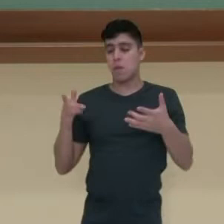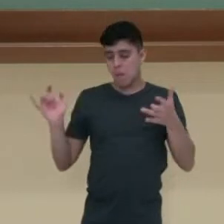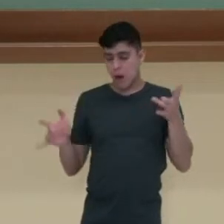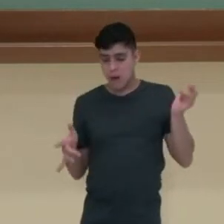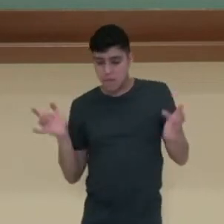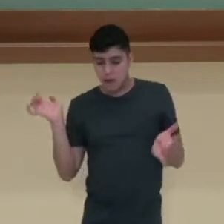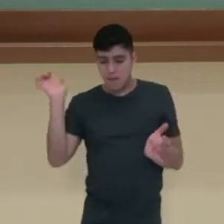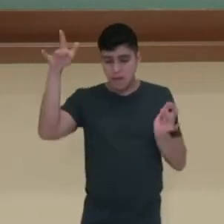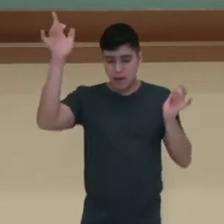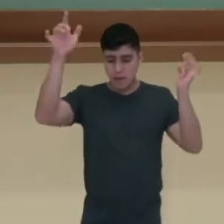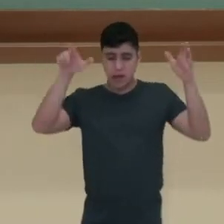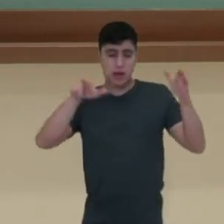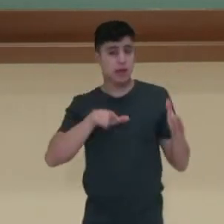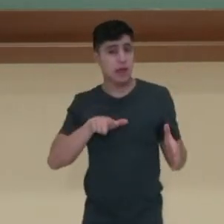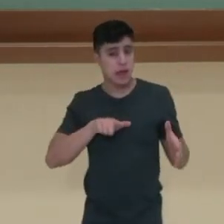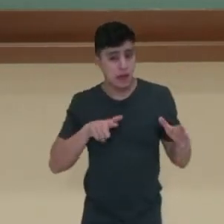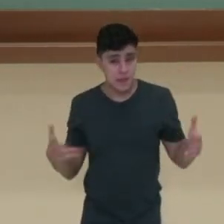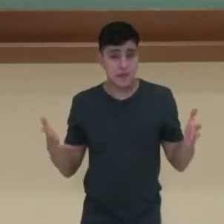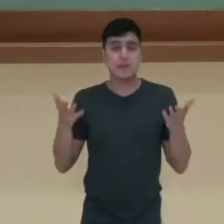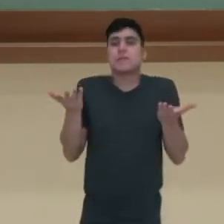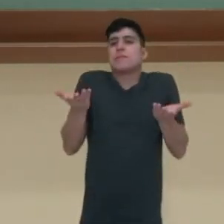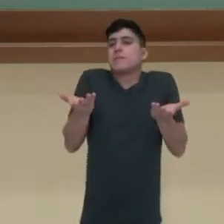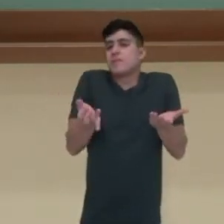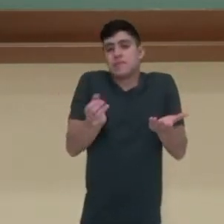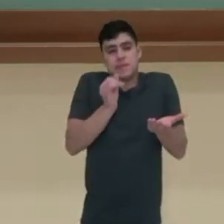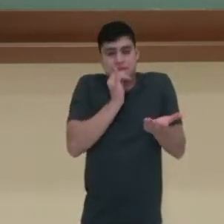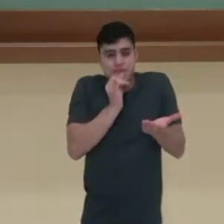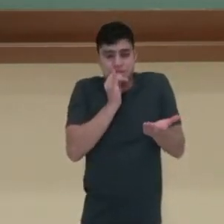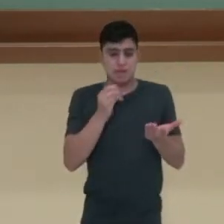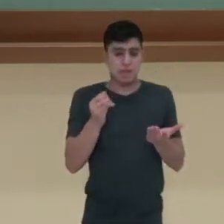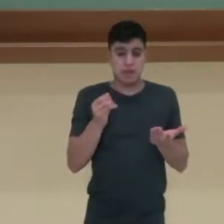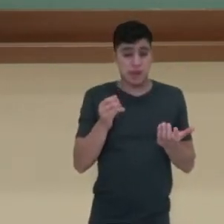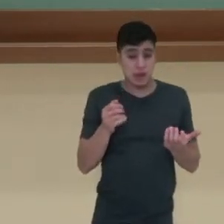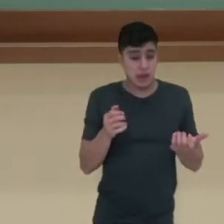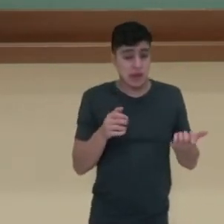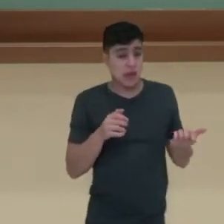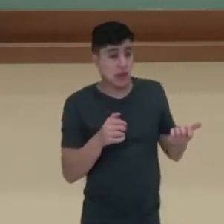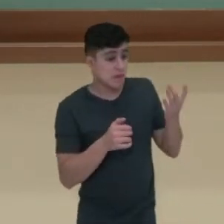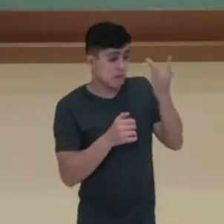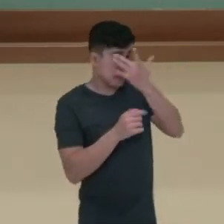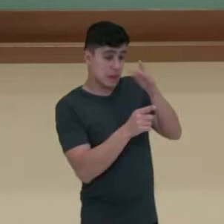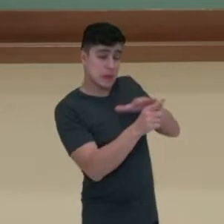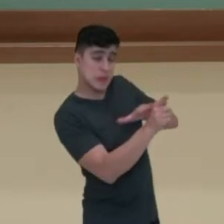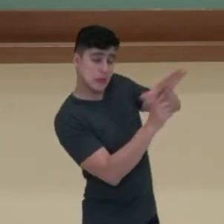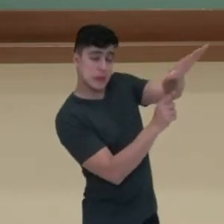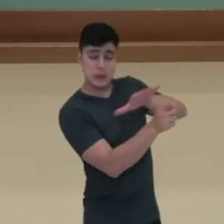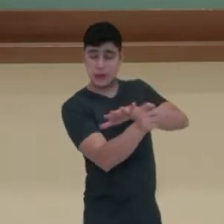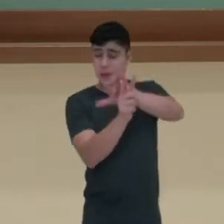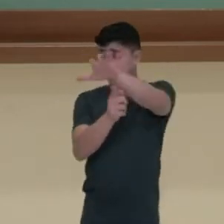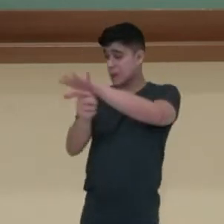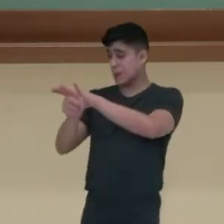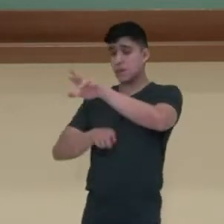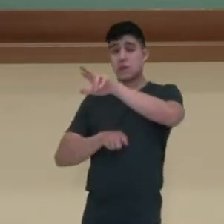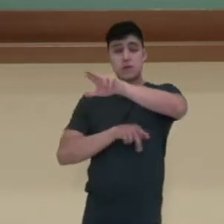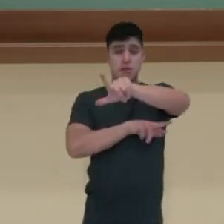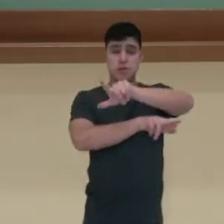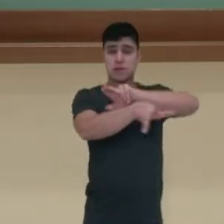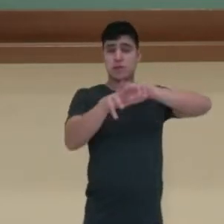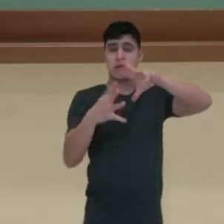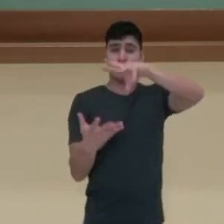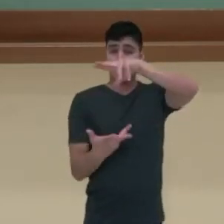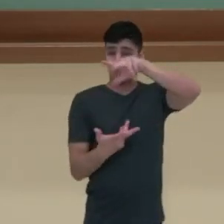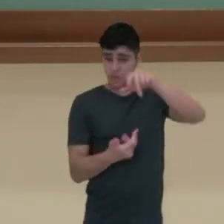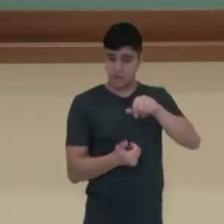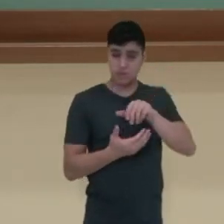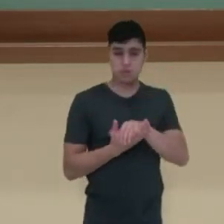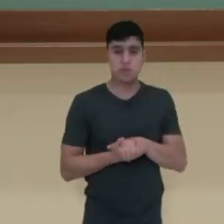todo, você tem, como eu posso dizer, mercados consumidores diferentes em diversas partes do mundo. Nem